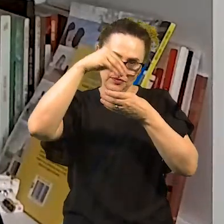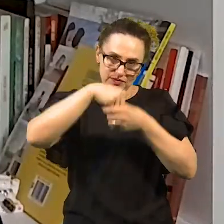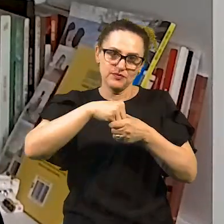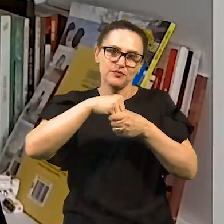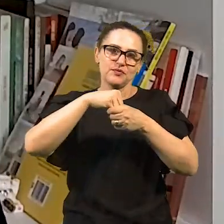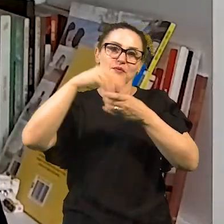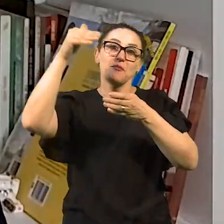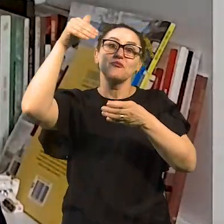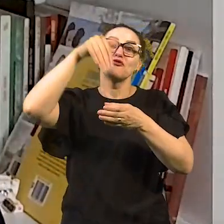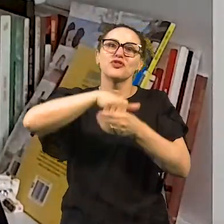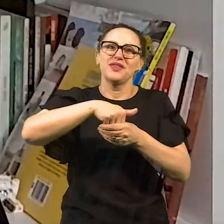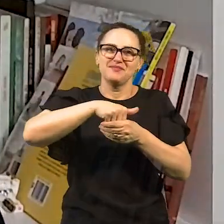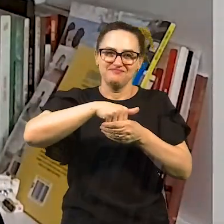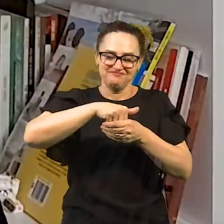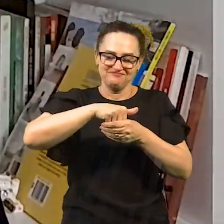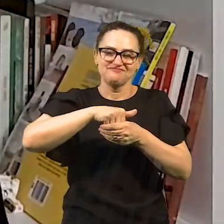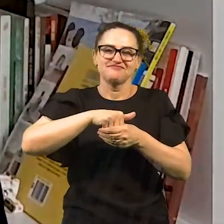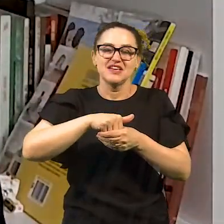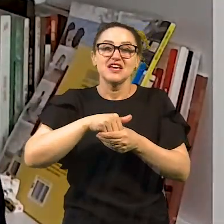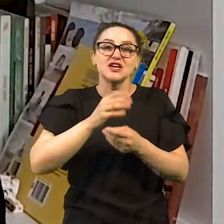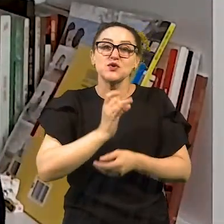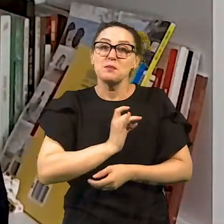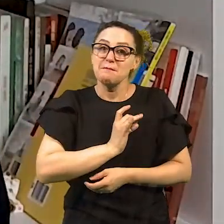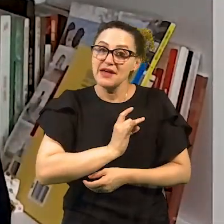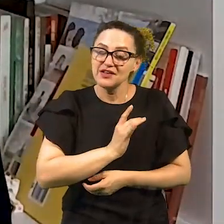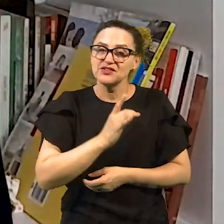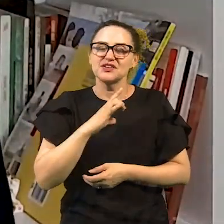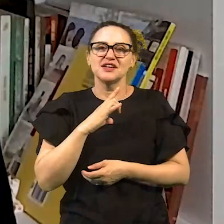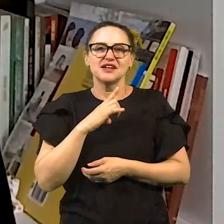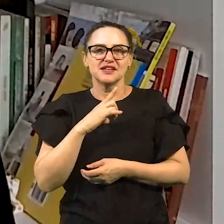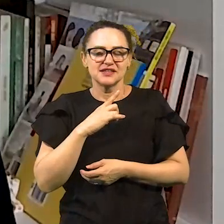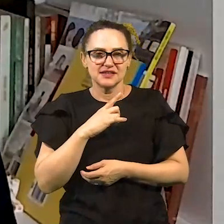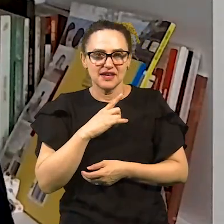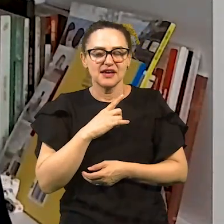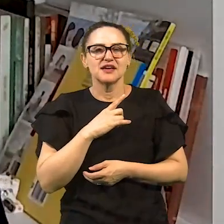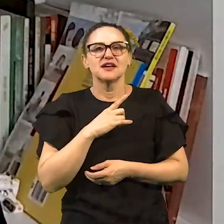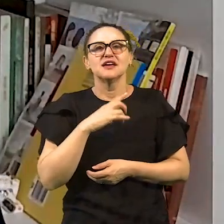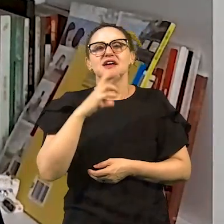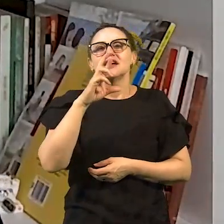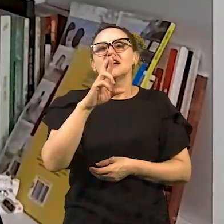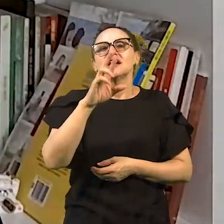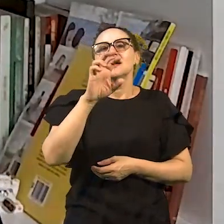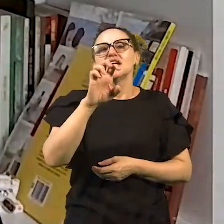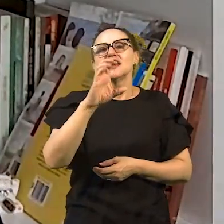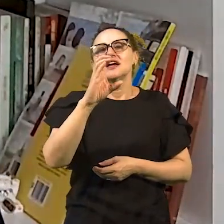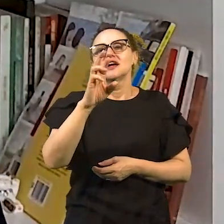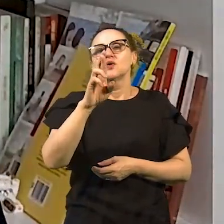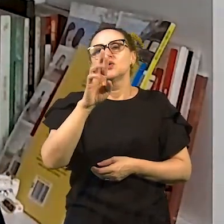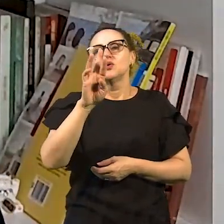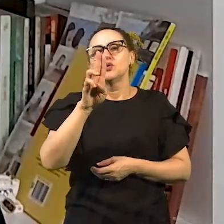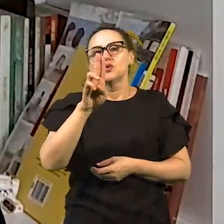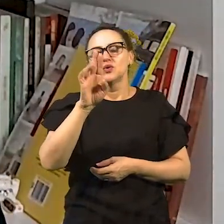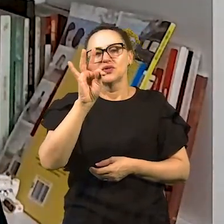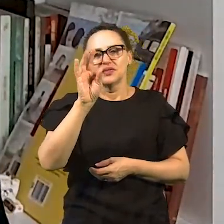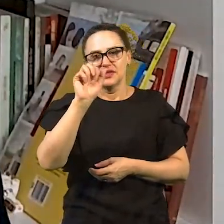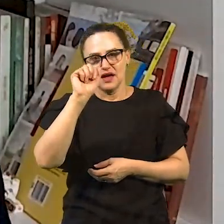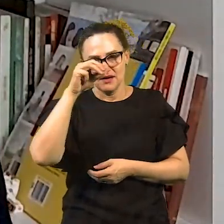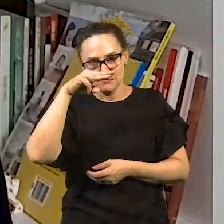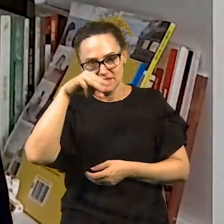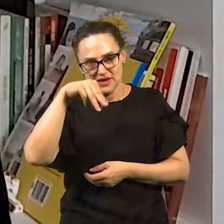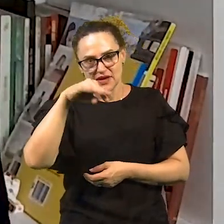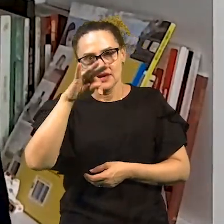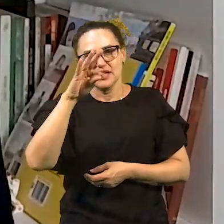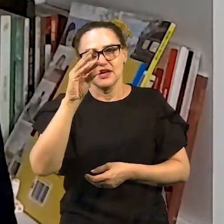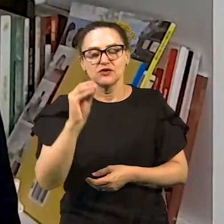precisa votar. E um grande medo do Jeca Tatu é o tal do recrutamento, que é o recrutamento obrigatório, em que